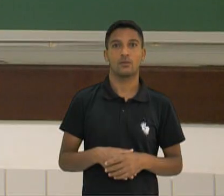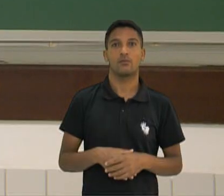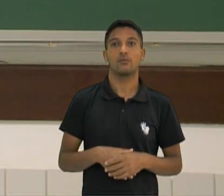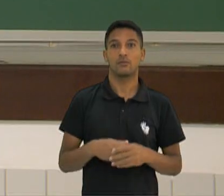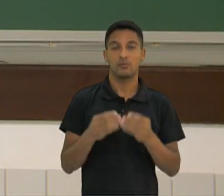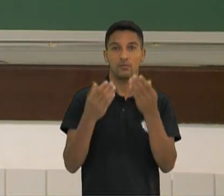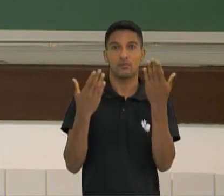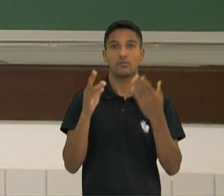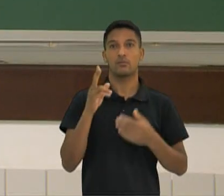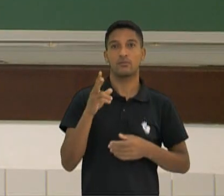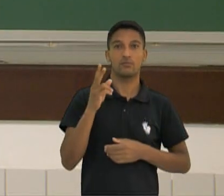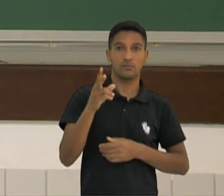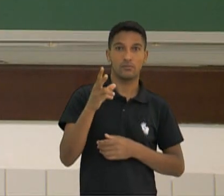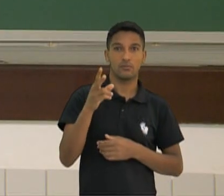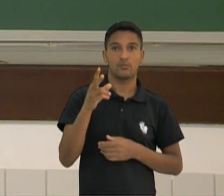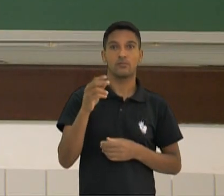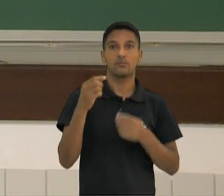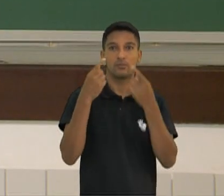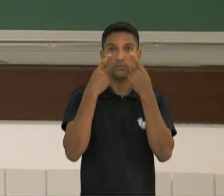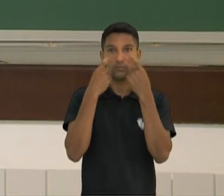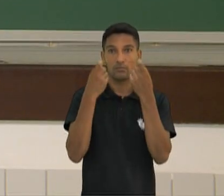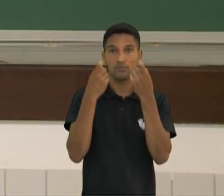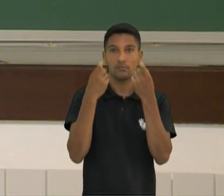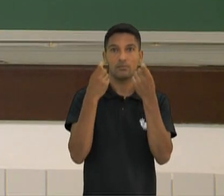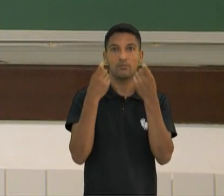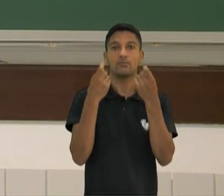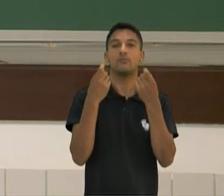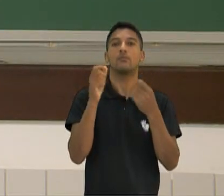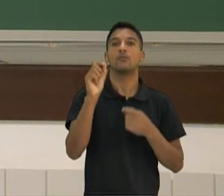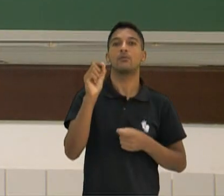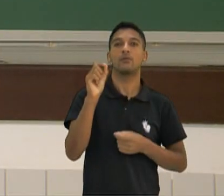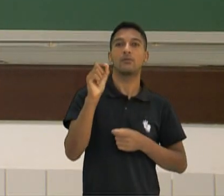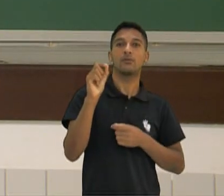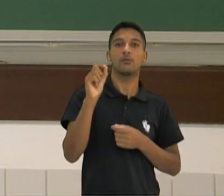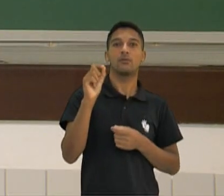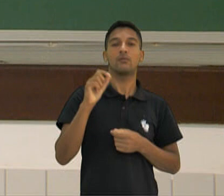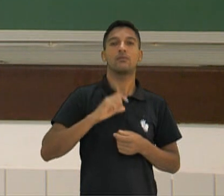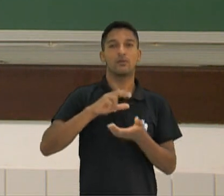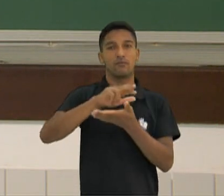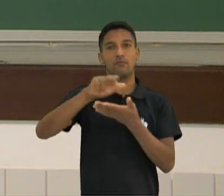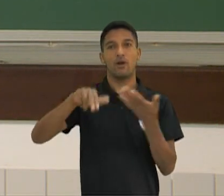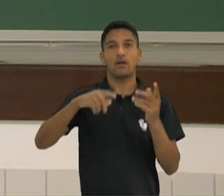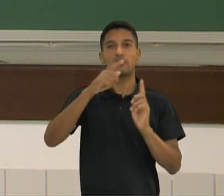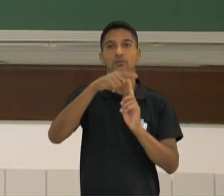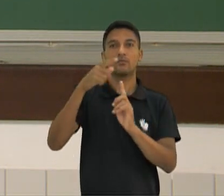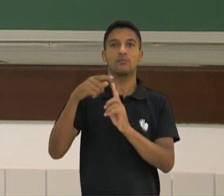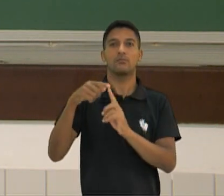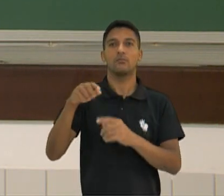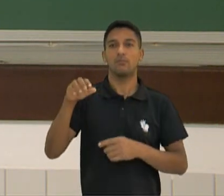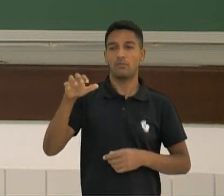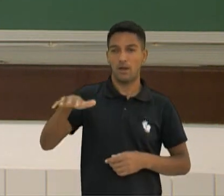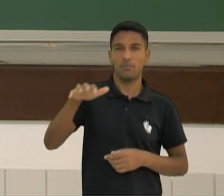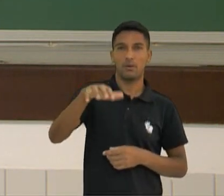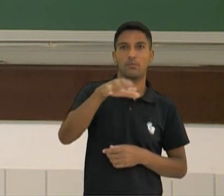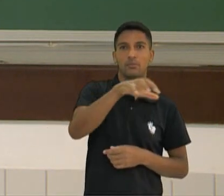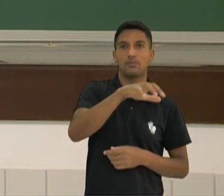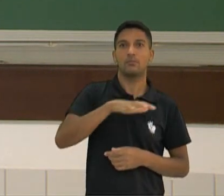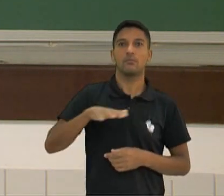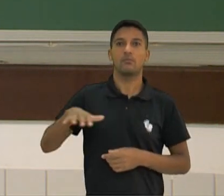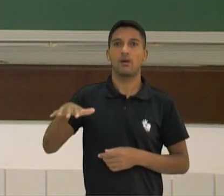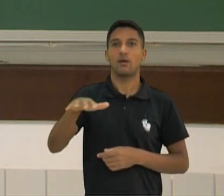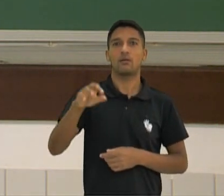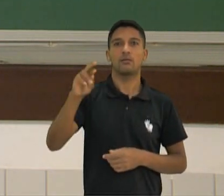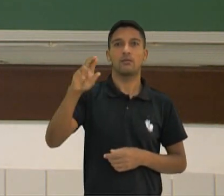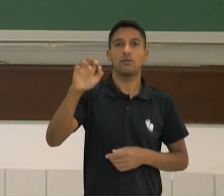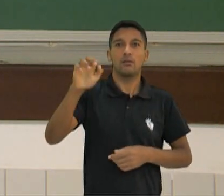Então, na continuação, observem que nós falamos de várias formas de regionalizar, mas a regionalização enfocada aqui